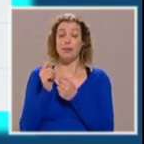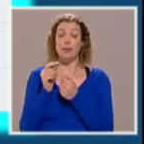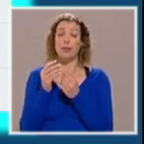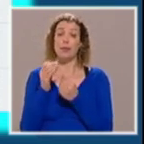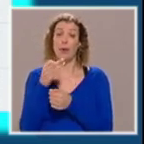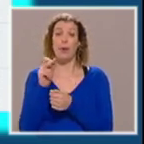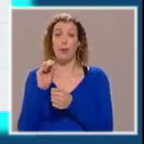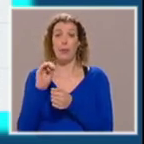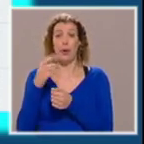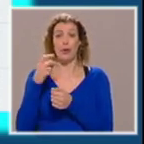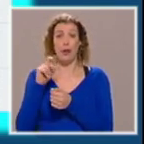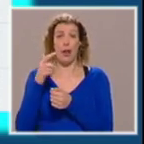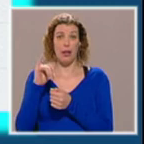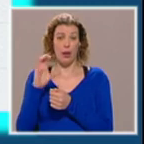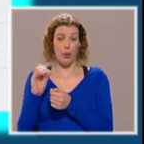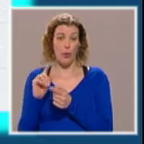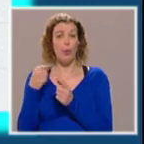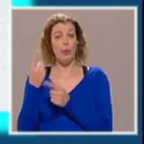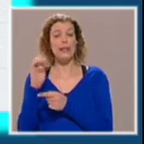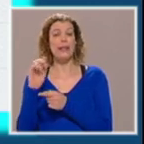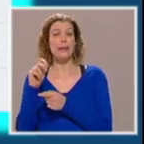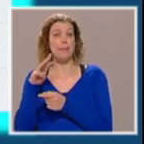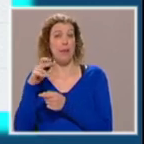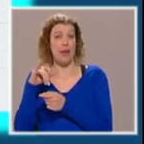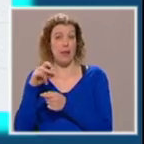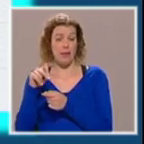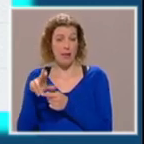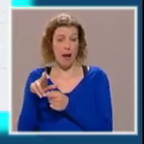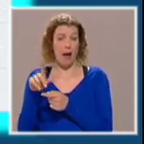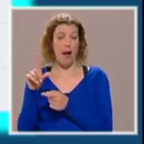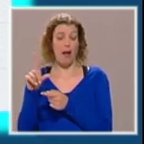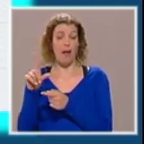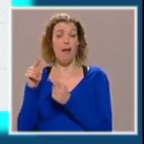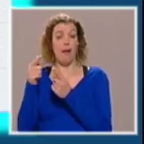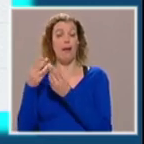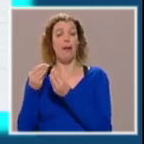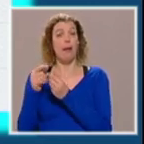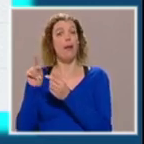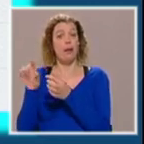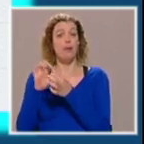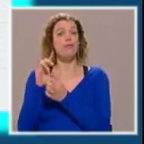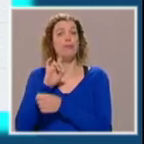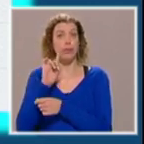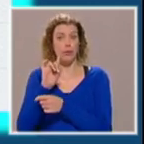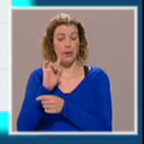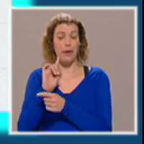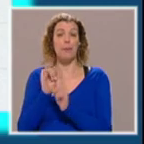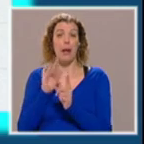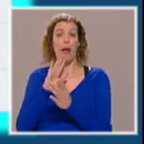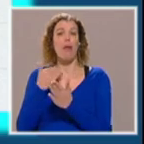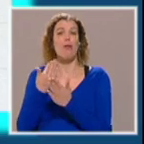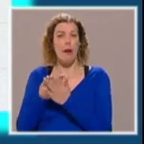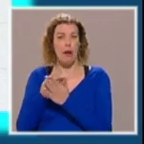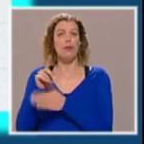líquido prostático e o líquido seminal. O líquido seminal, não esquecer, é rico em substâncias nutritivas para